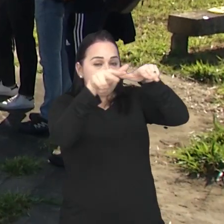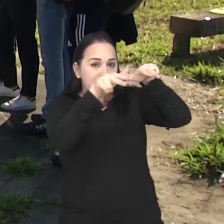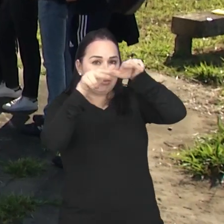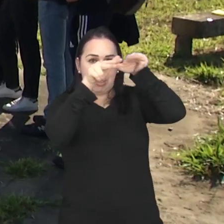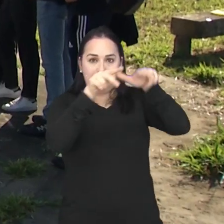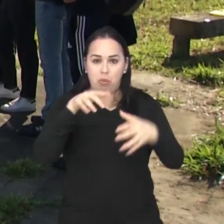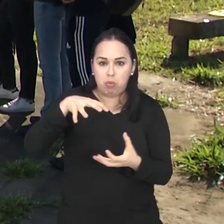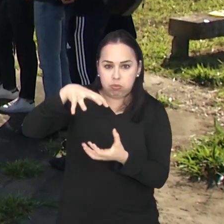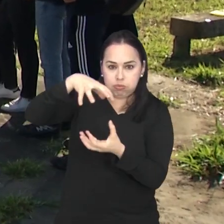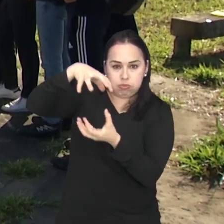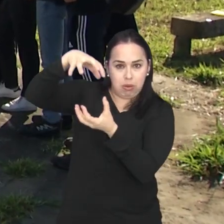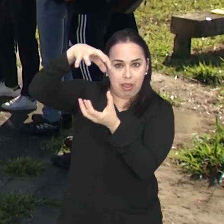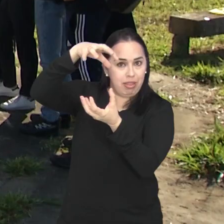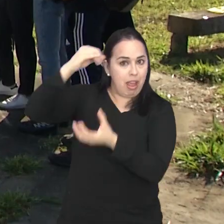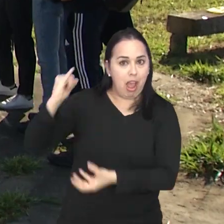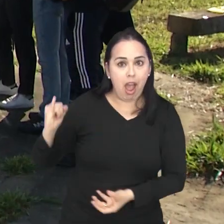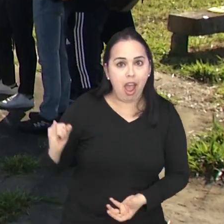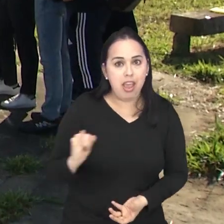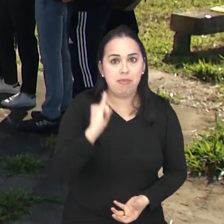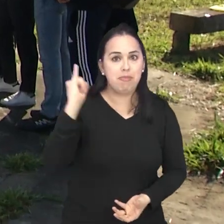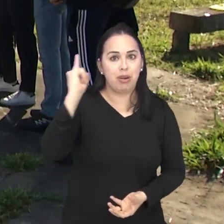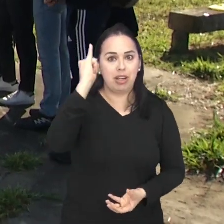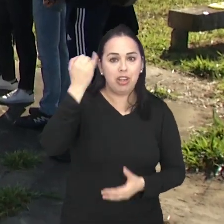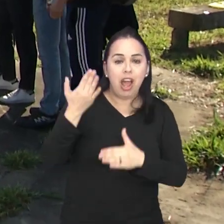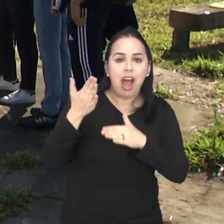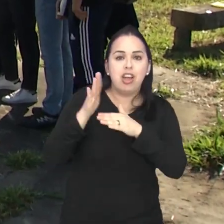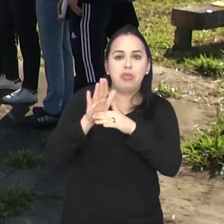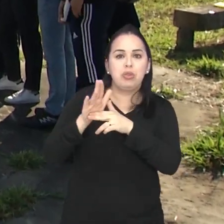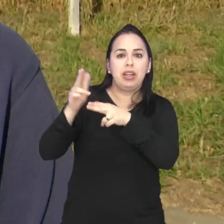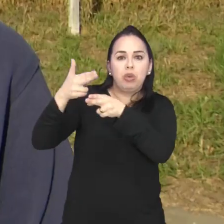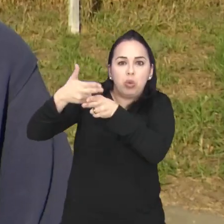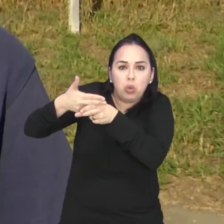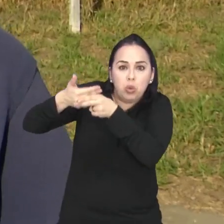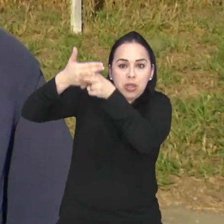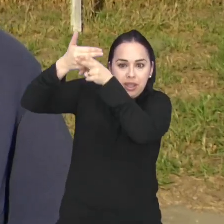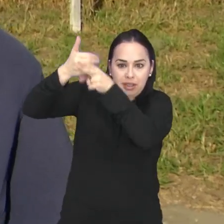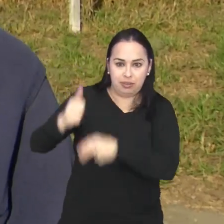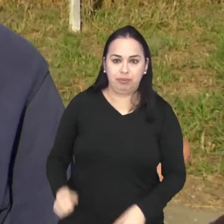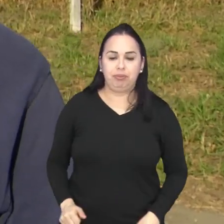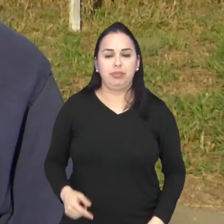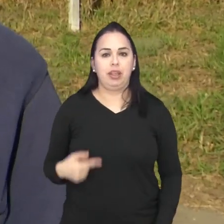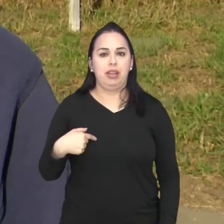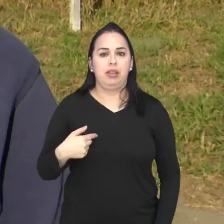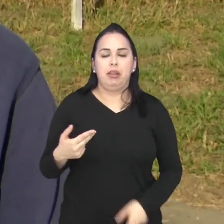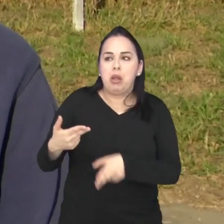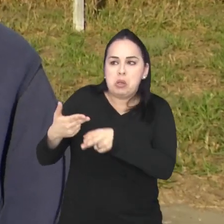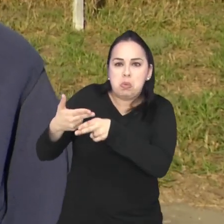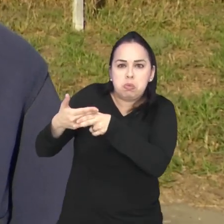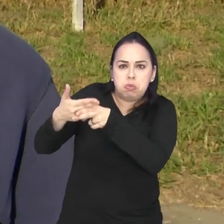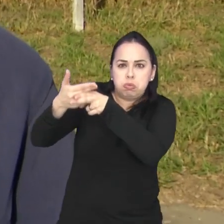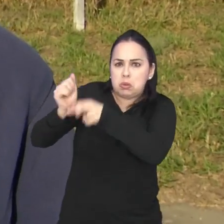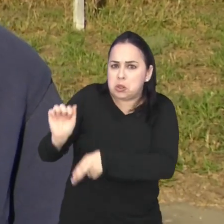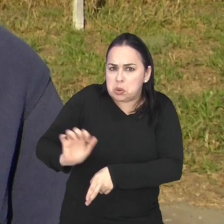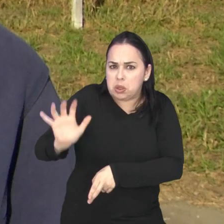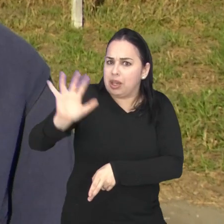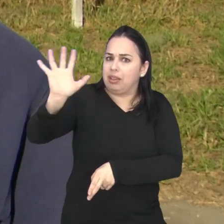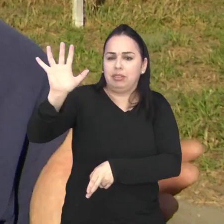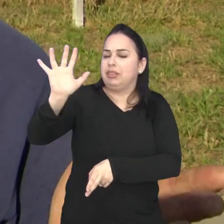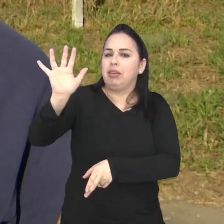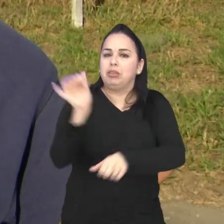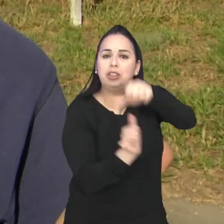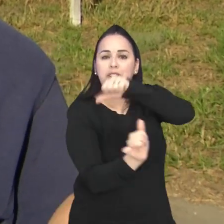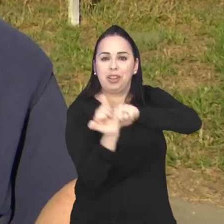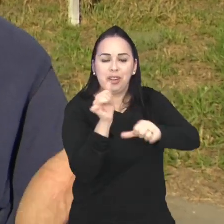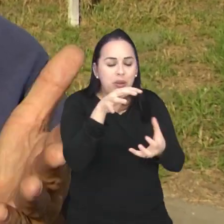balão é uma ferramenta fundamental para o lançamento de satélites. Ao invés de você botar num lançador que custa milhões de dólares para